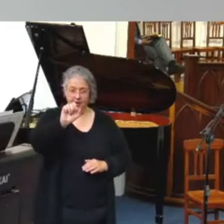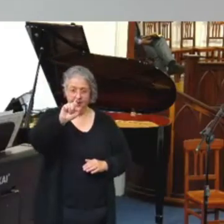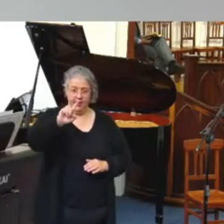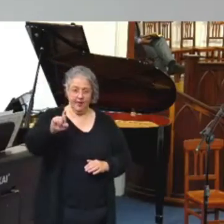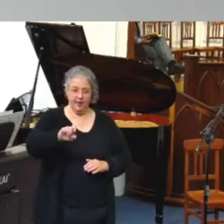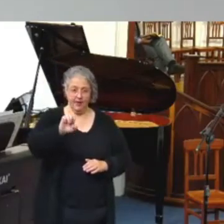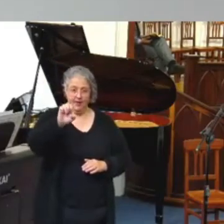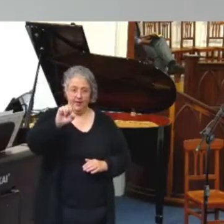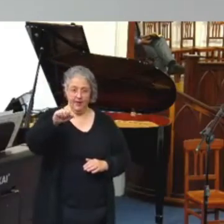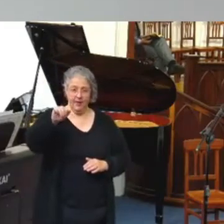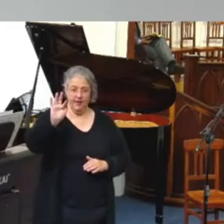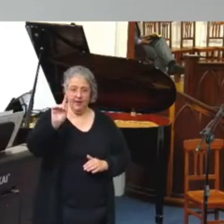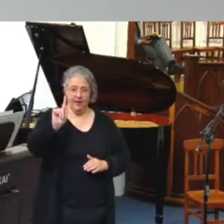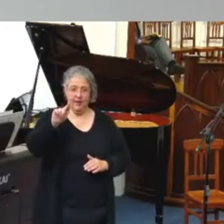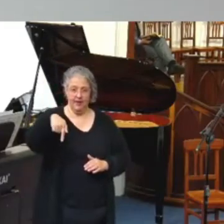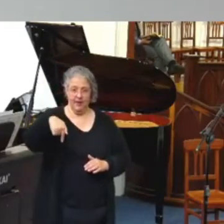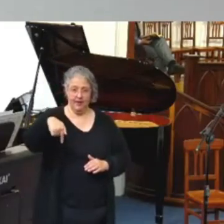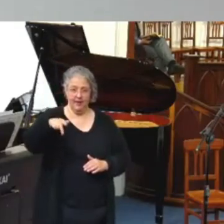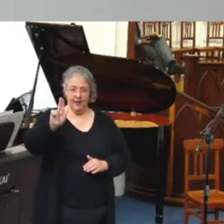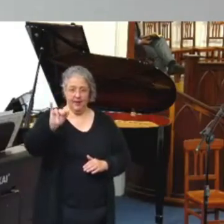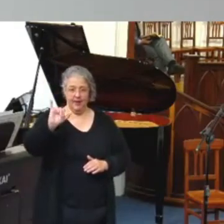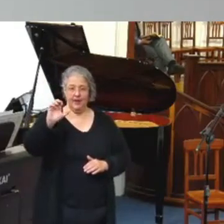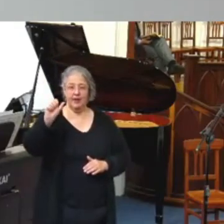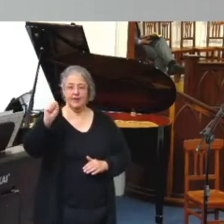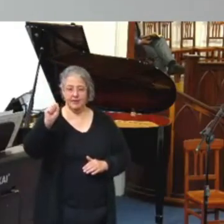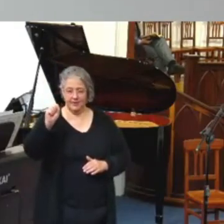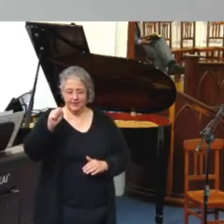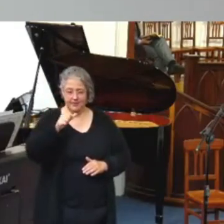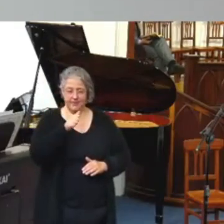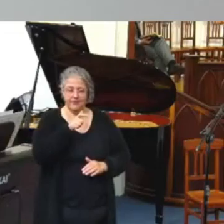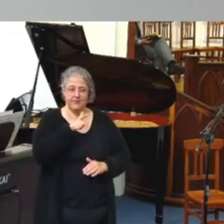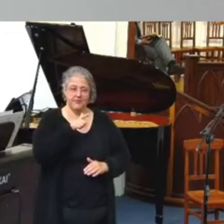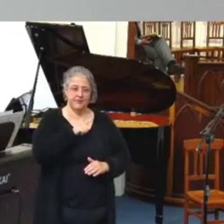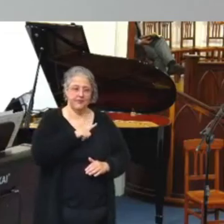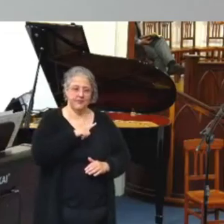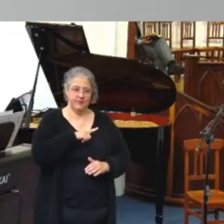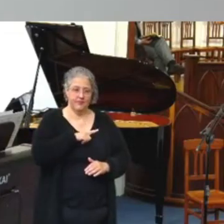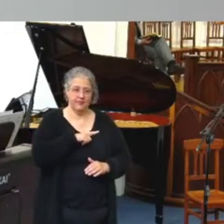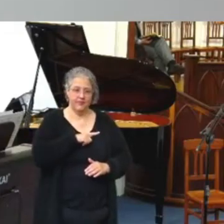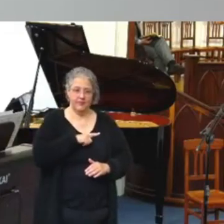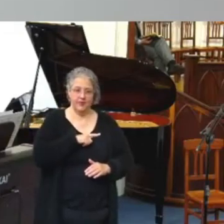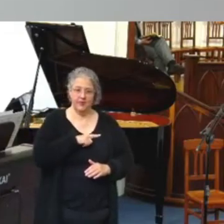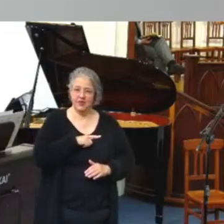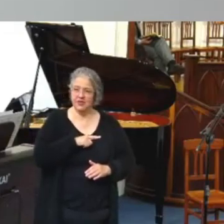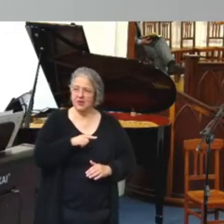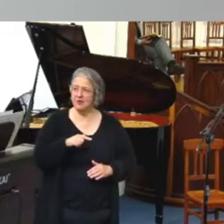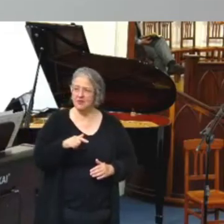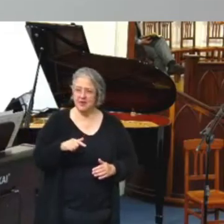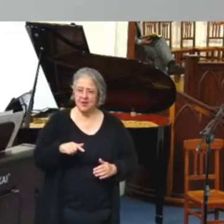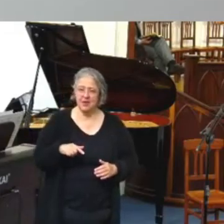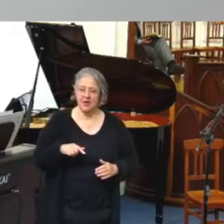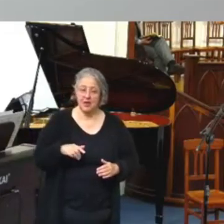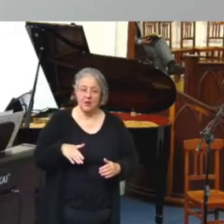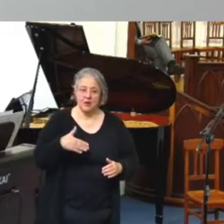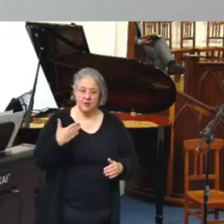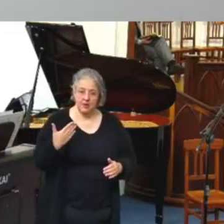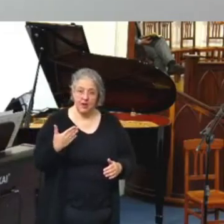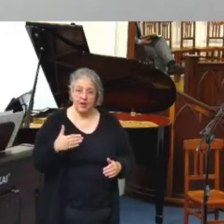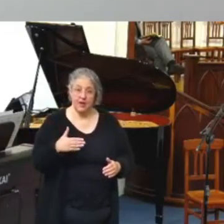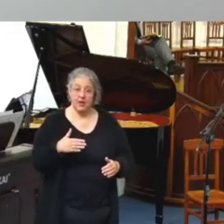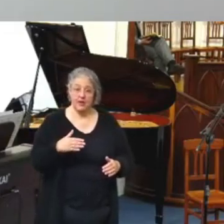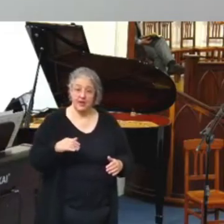mesmas verdades. Pois na morte não há recordação de ti, no sepulcro, quem te dará